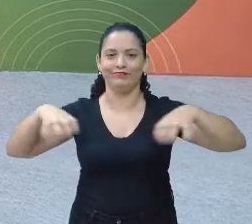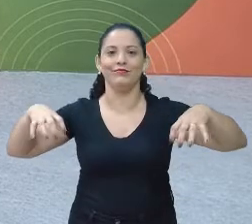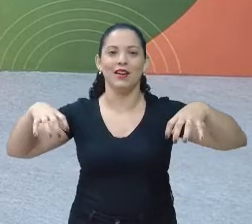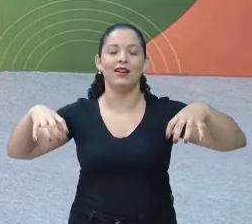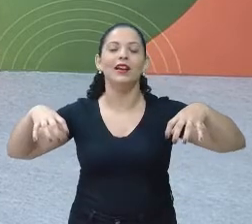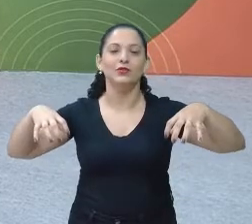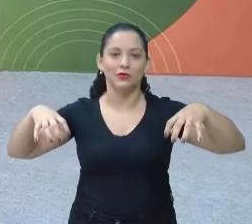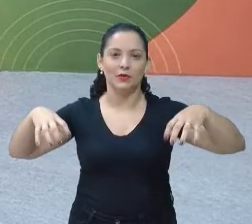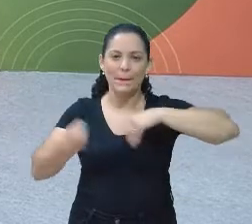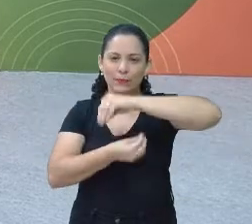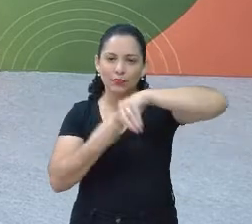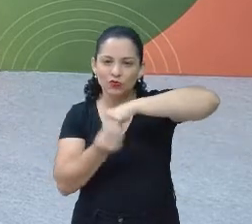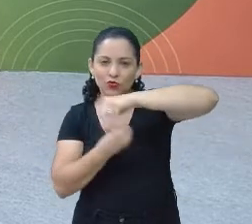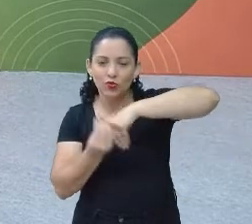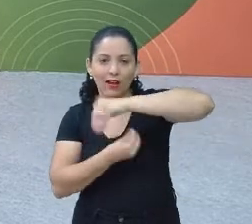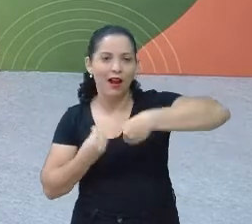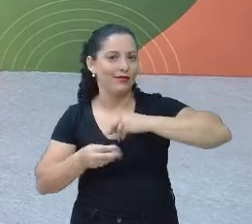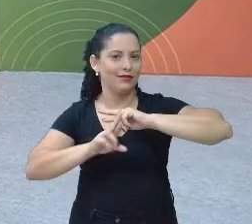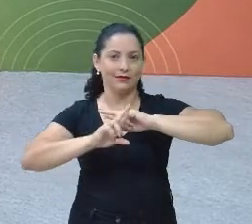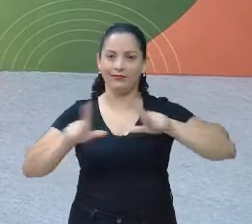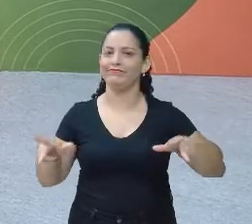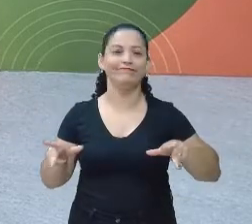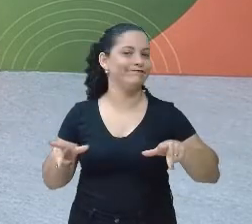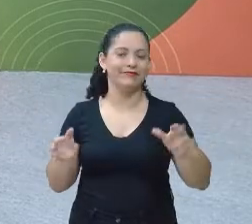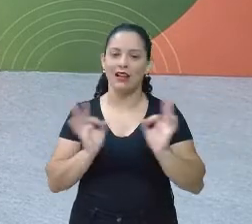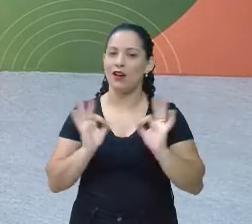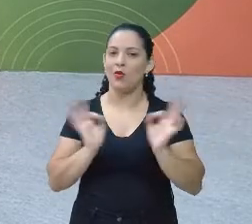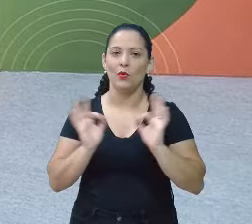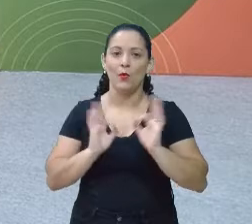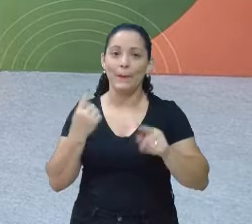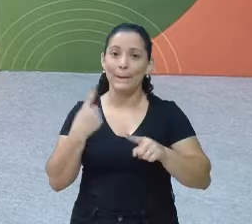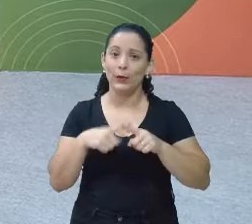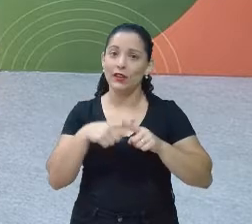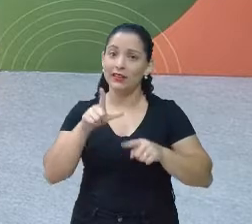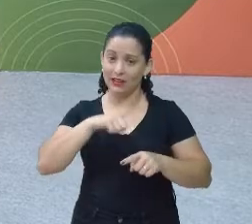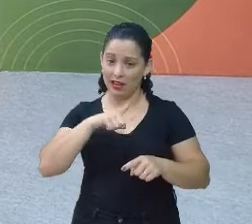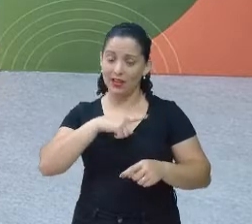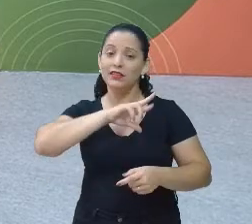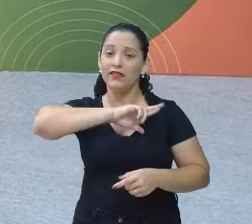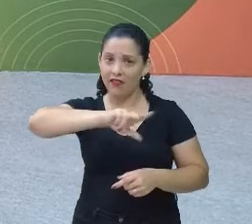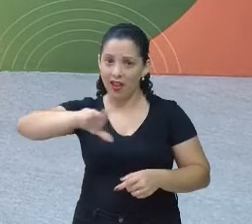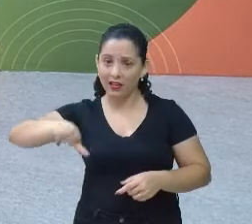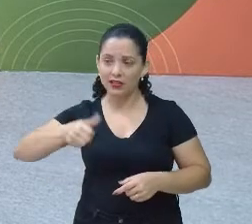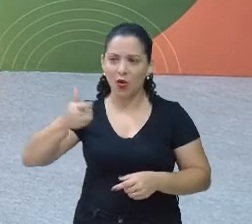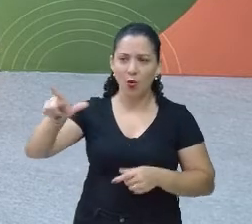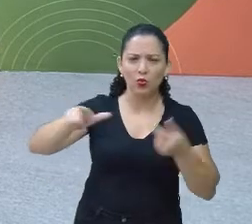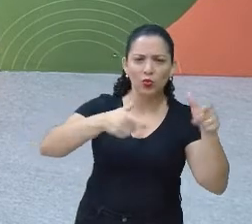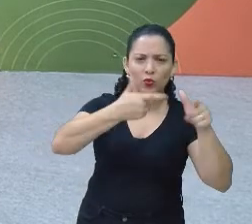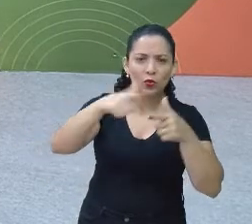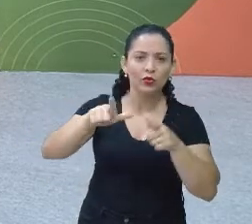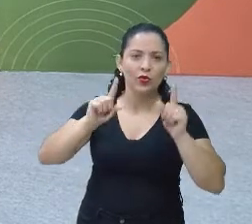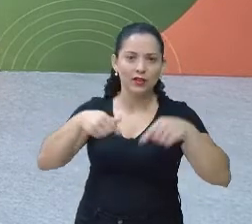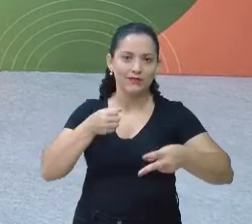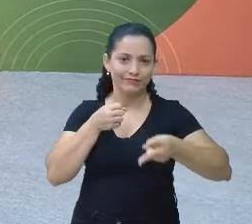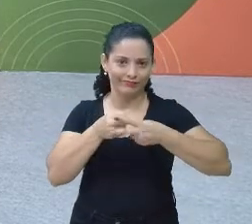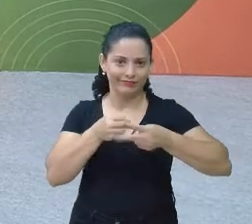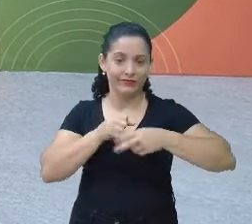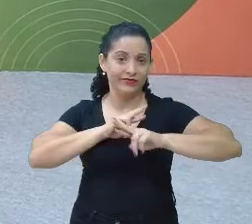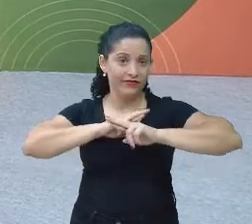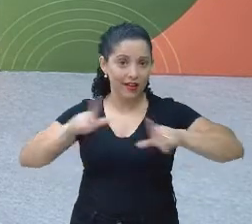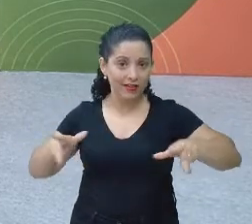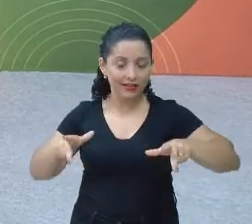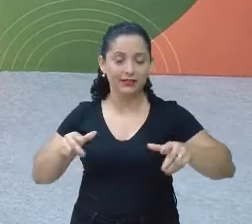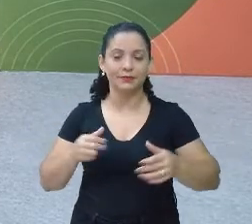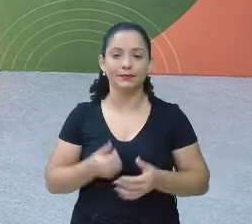ele junto de todos os outros verbos, porque ele tem nuances, ele tem diferenças dos outros verbos, tá? Então vamos